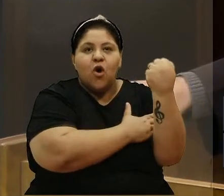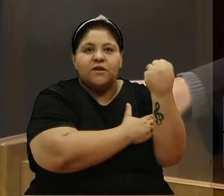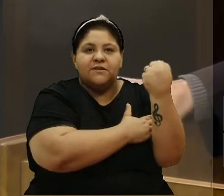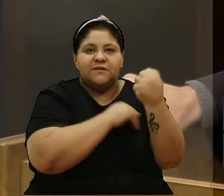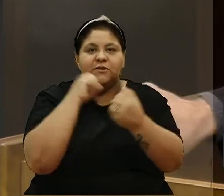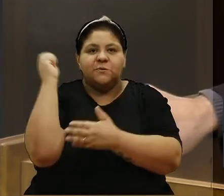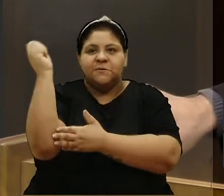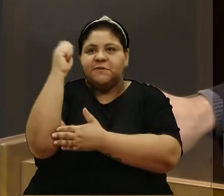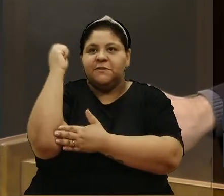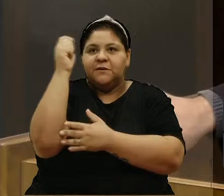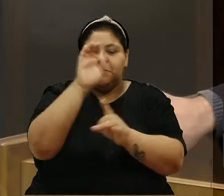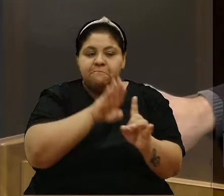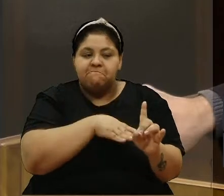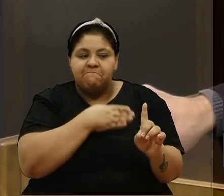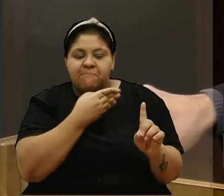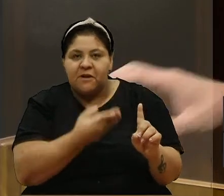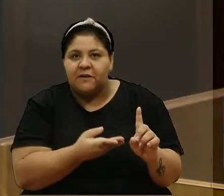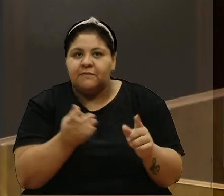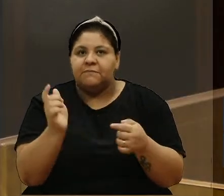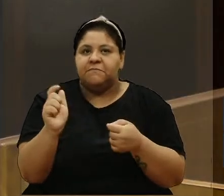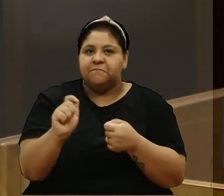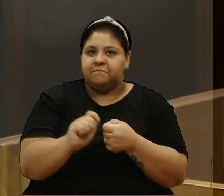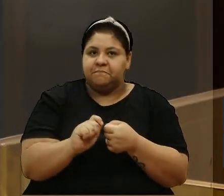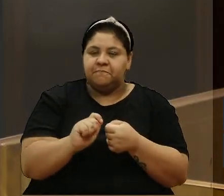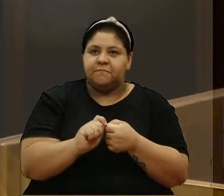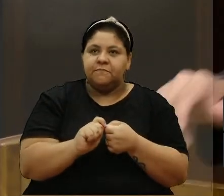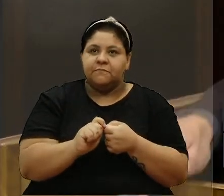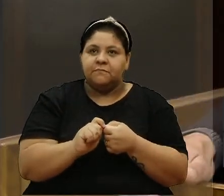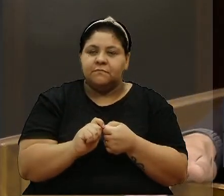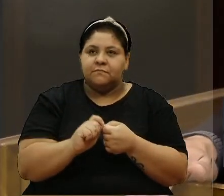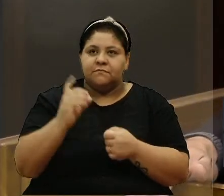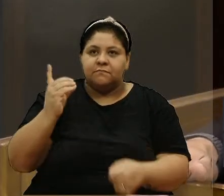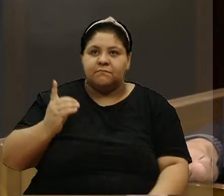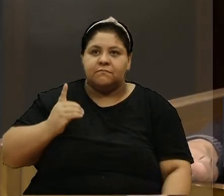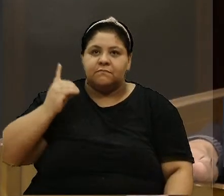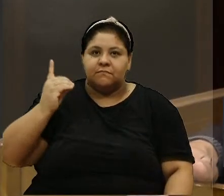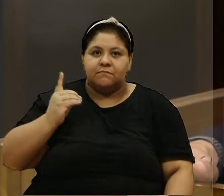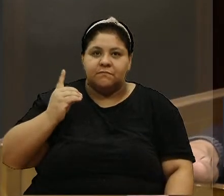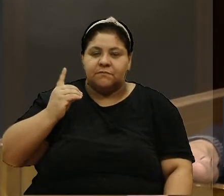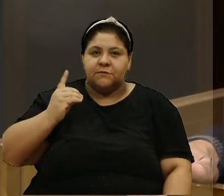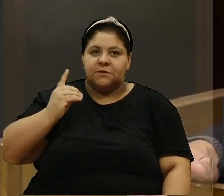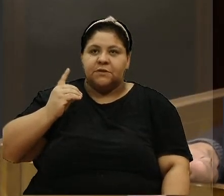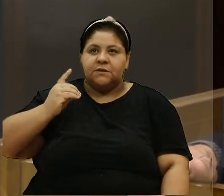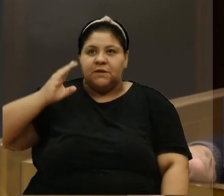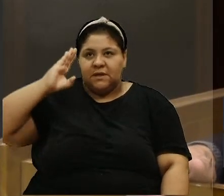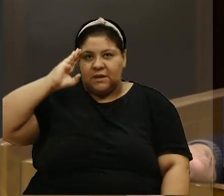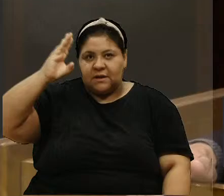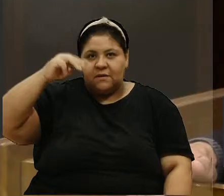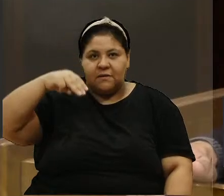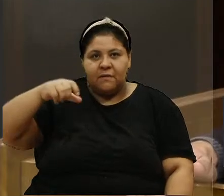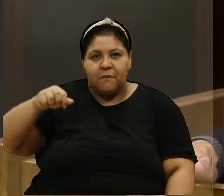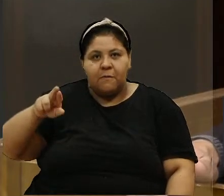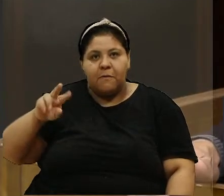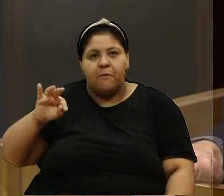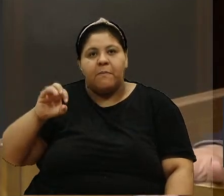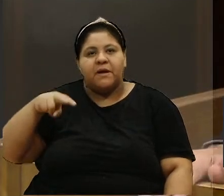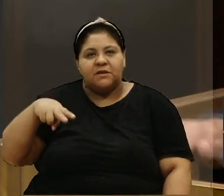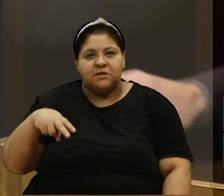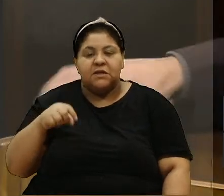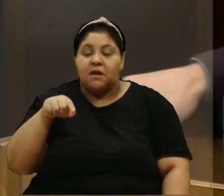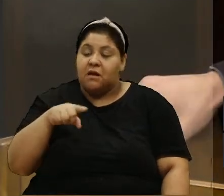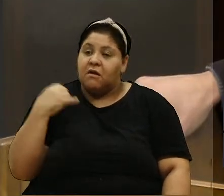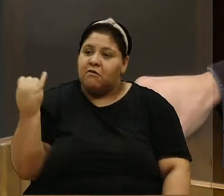uma homenagem que foi realizada pelo deputado Capitão Martim, é algo nobre.